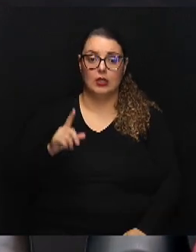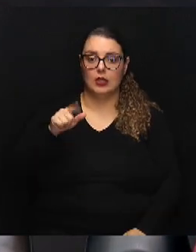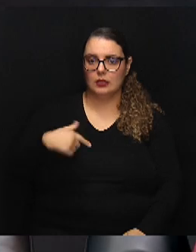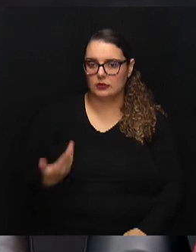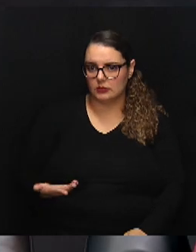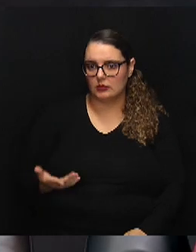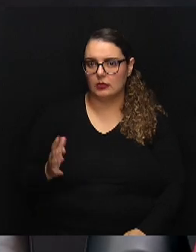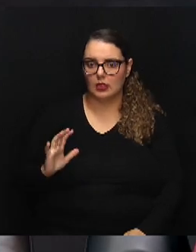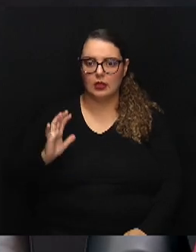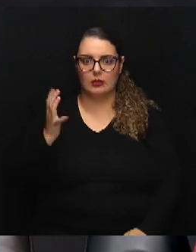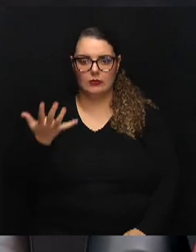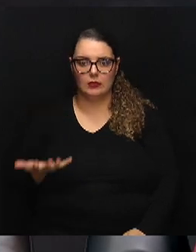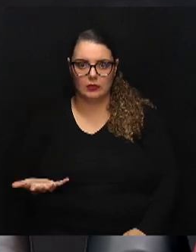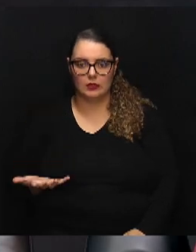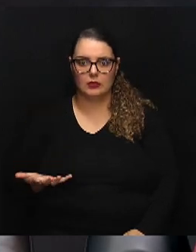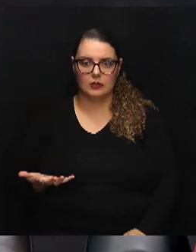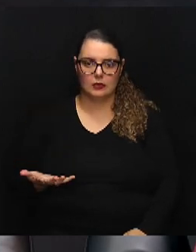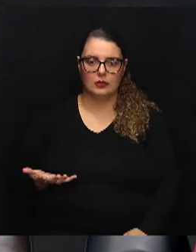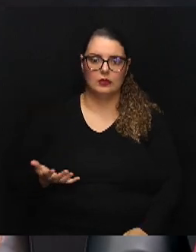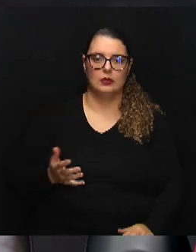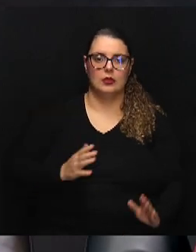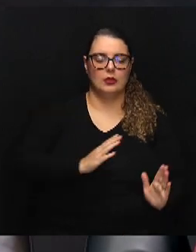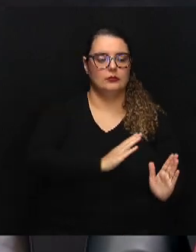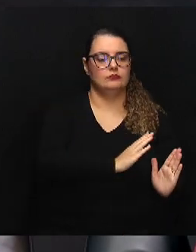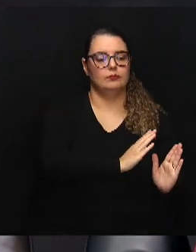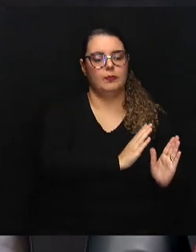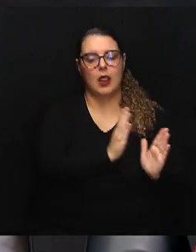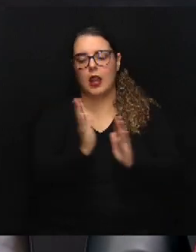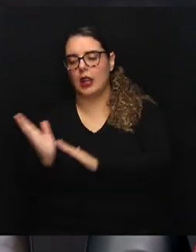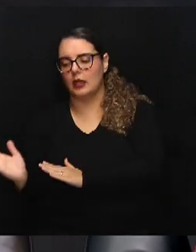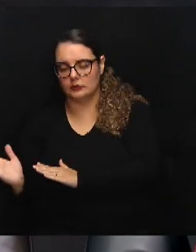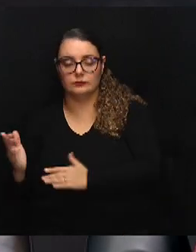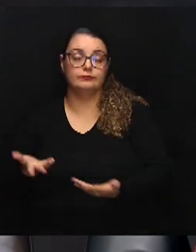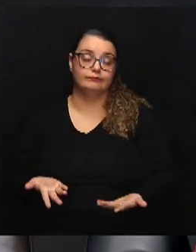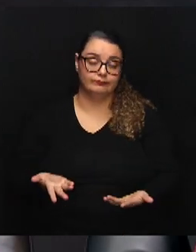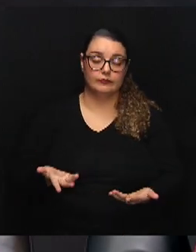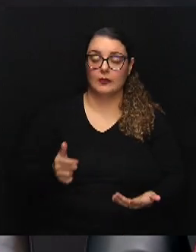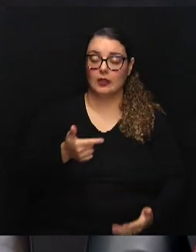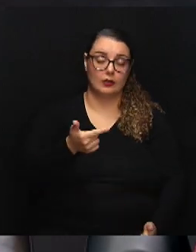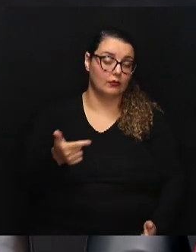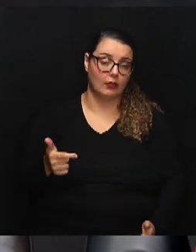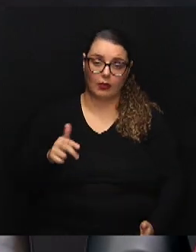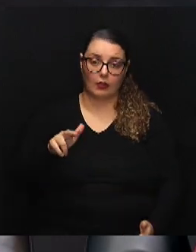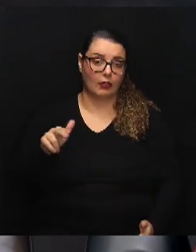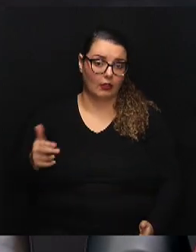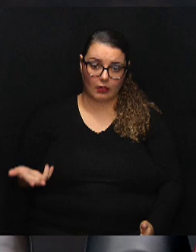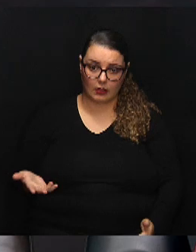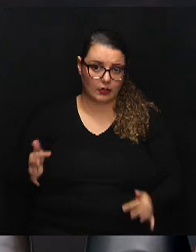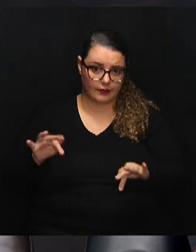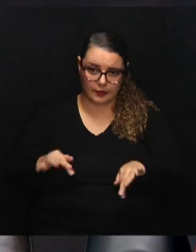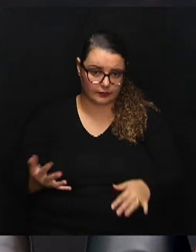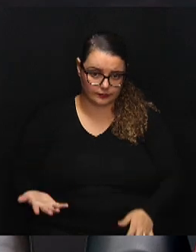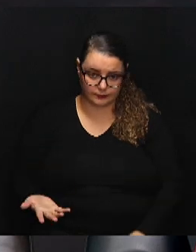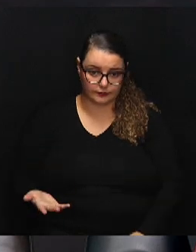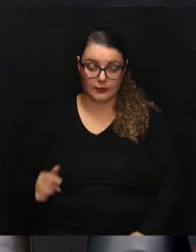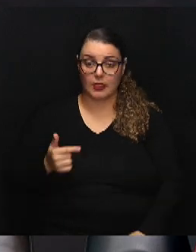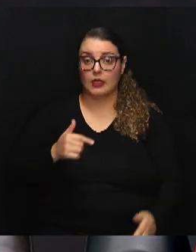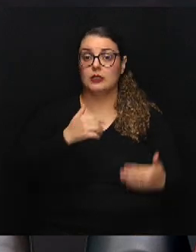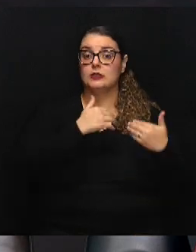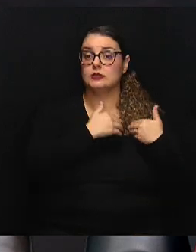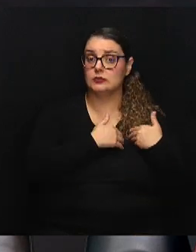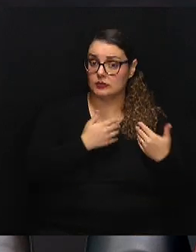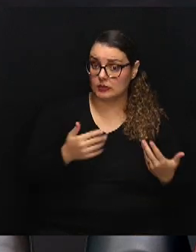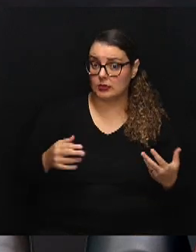ali uma torre de dominó sem fim, né? As pessoas não se responsabilizam, né? Tem essa questão aí